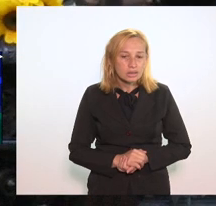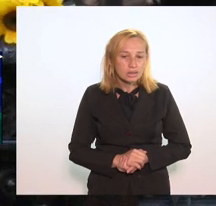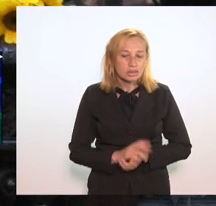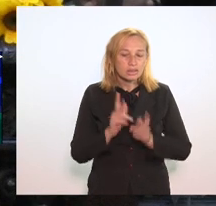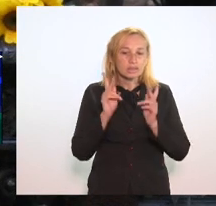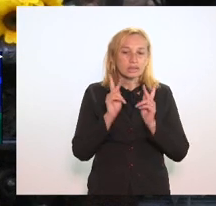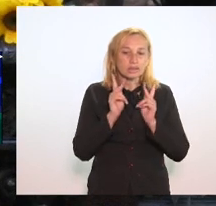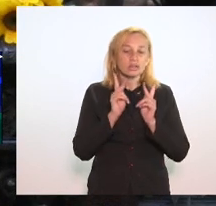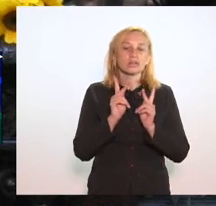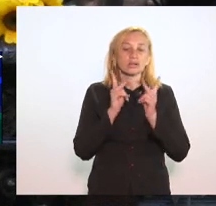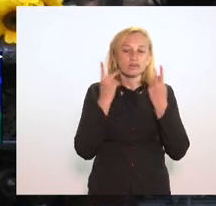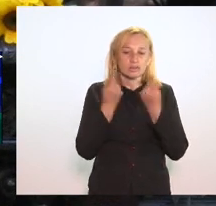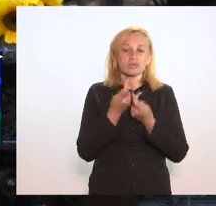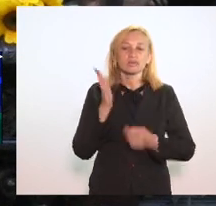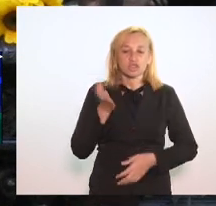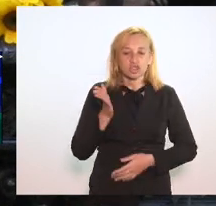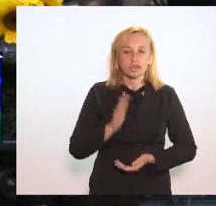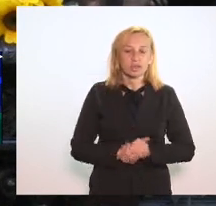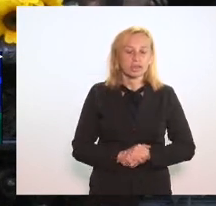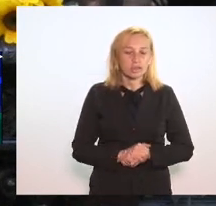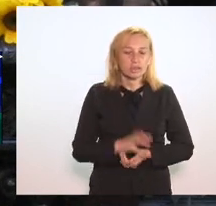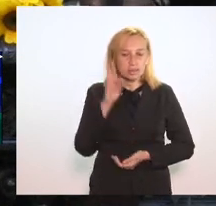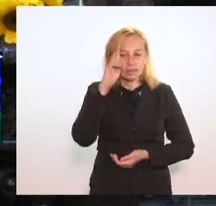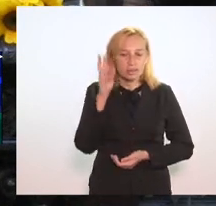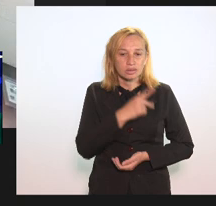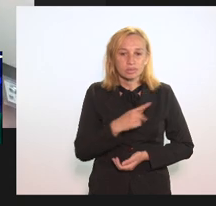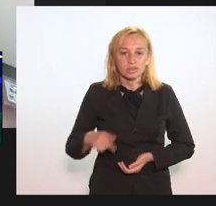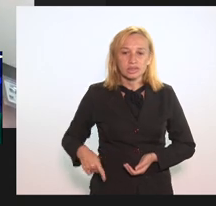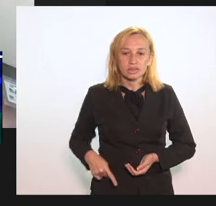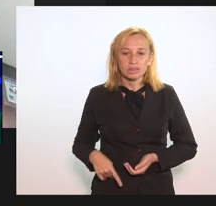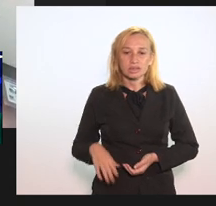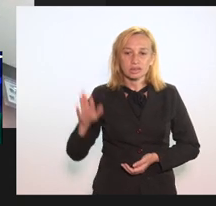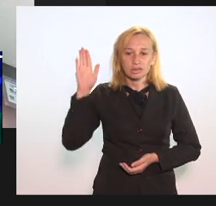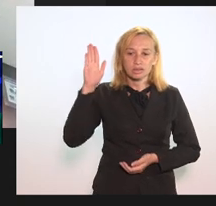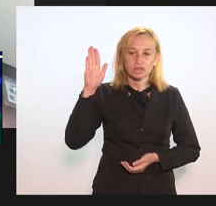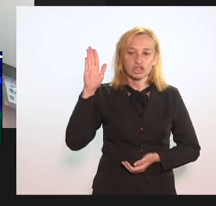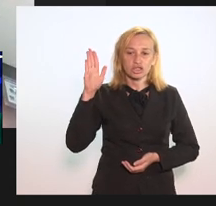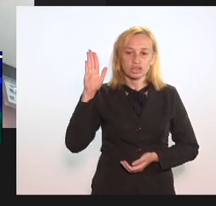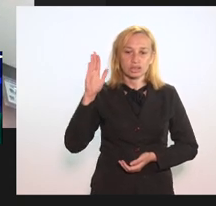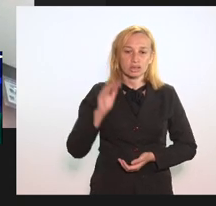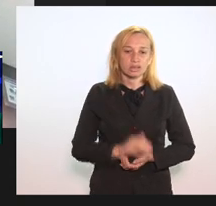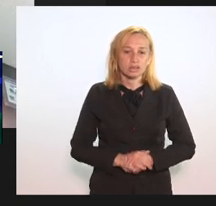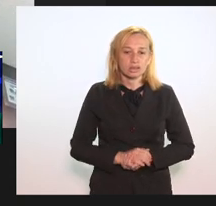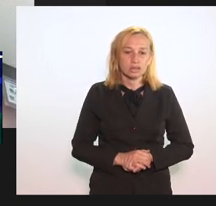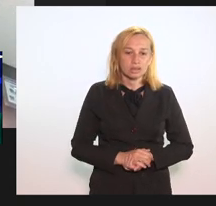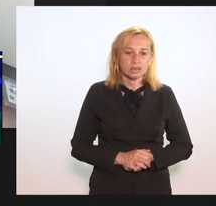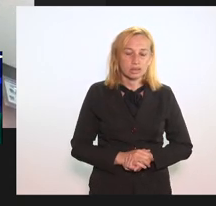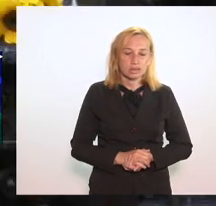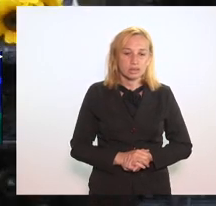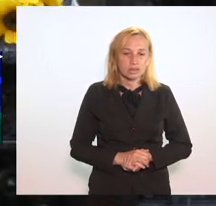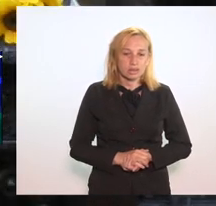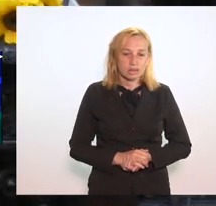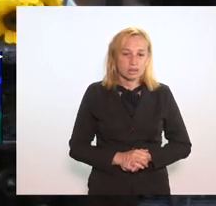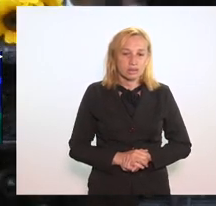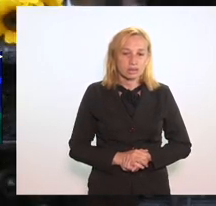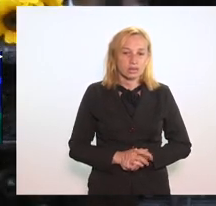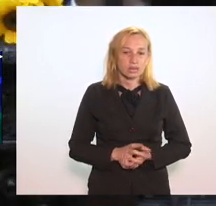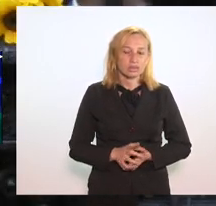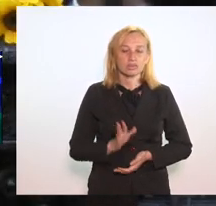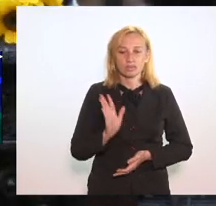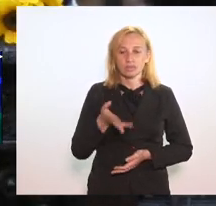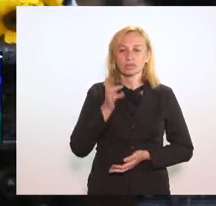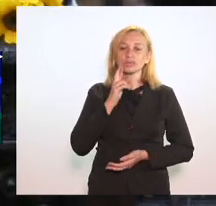e quando já está deitado mas por favor é Oi Rosane também já